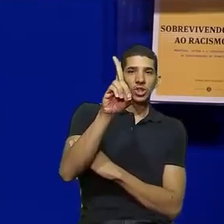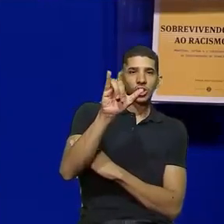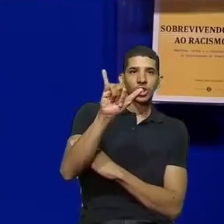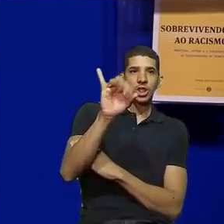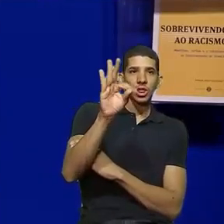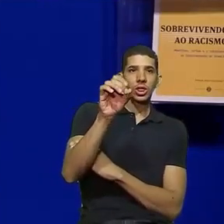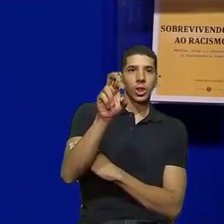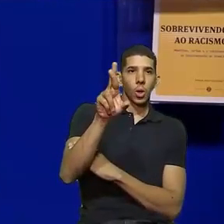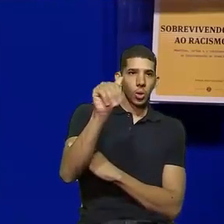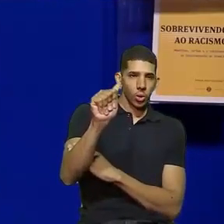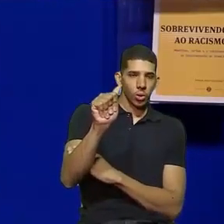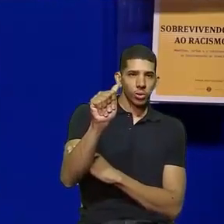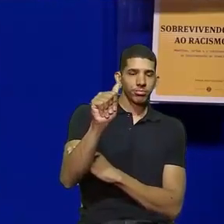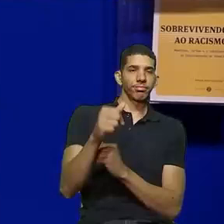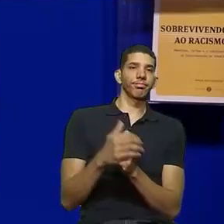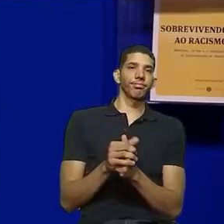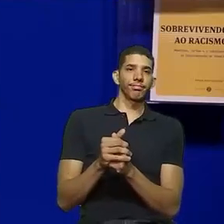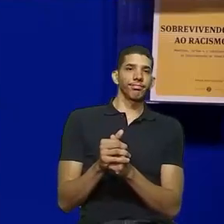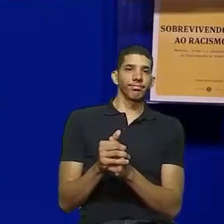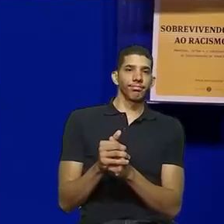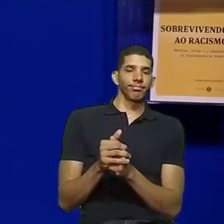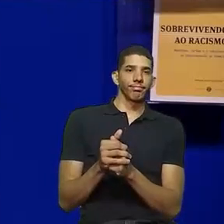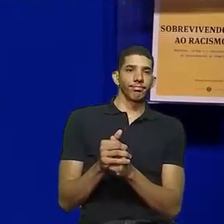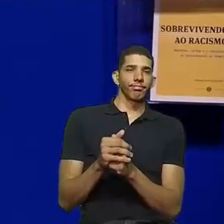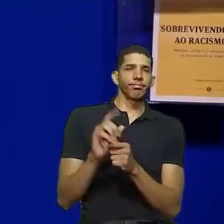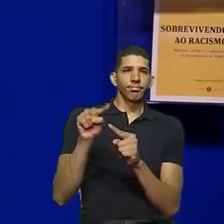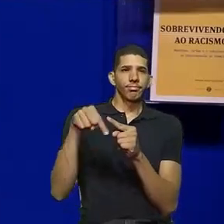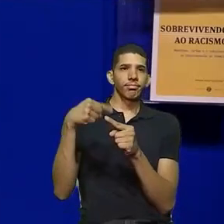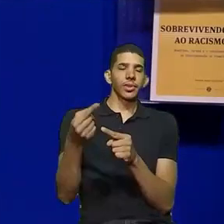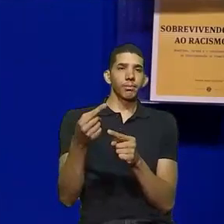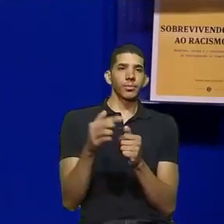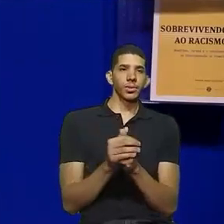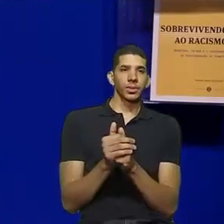No mesmo dia, Tino Freitas, não sei se o Tino está aqui,